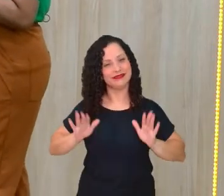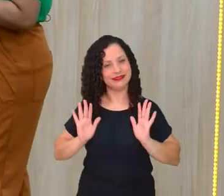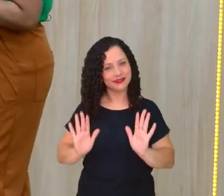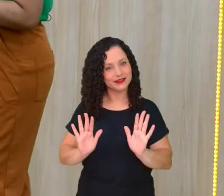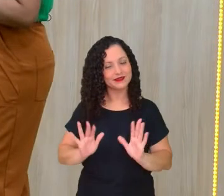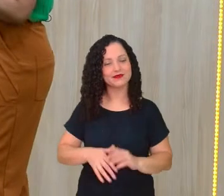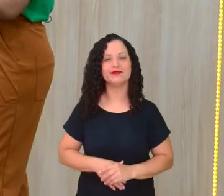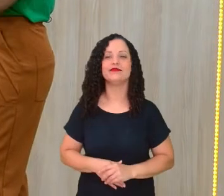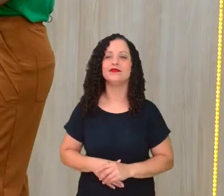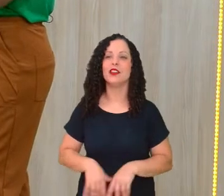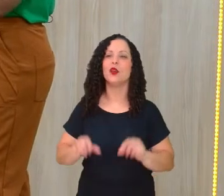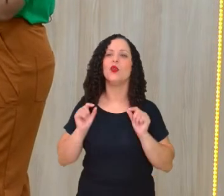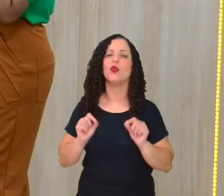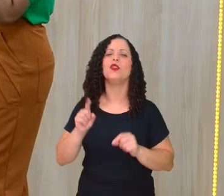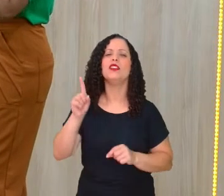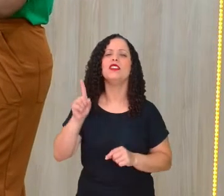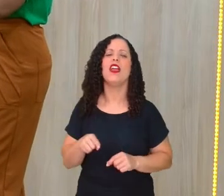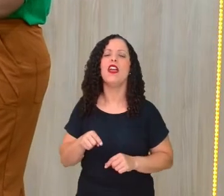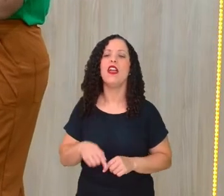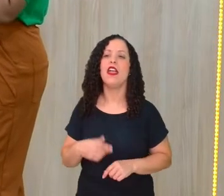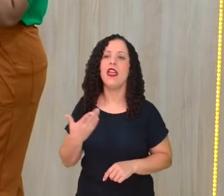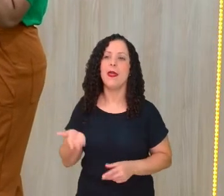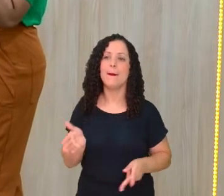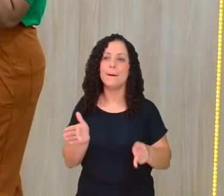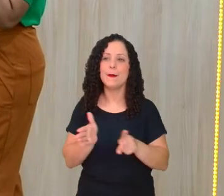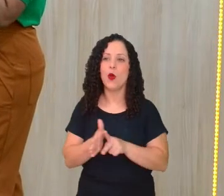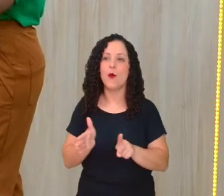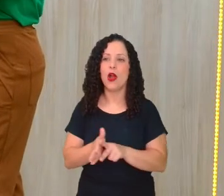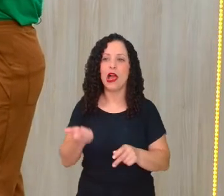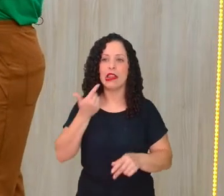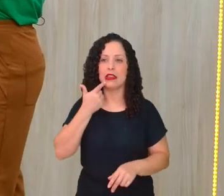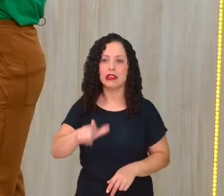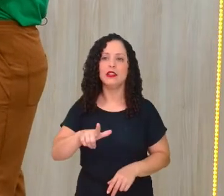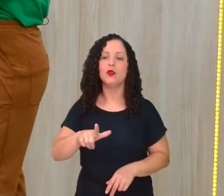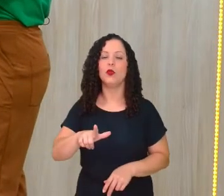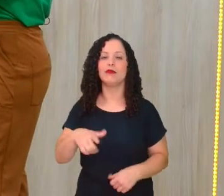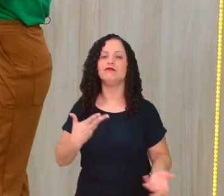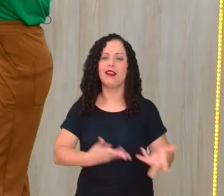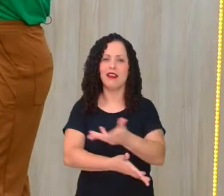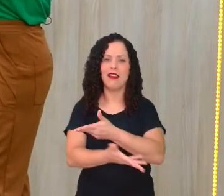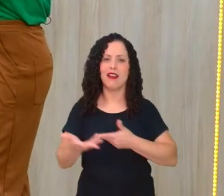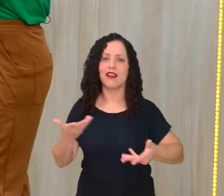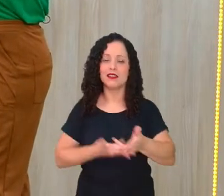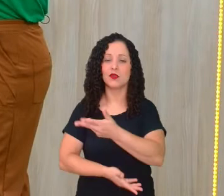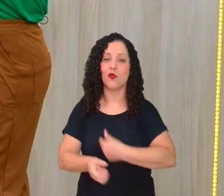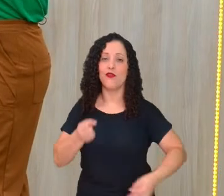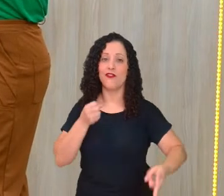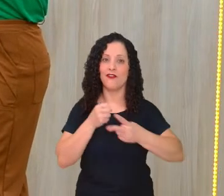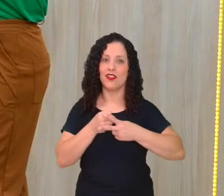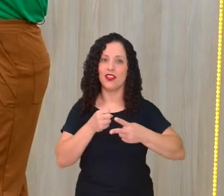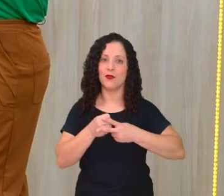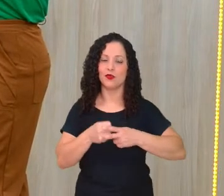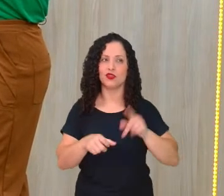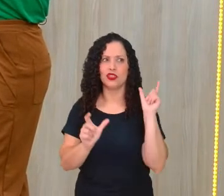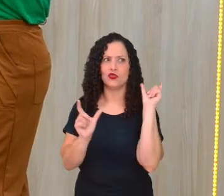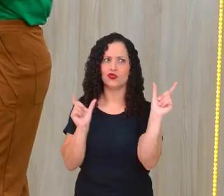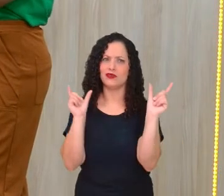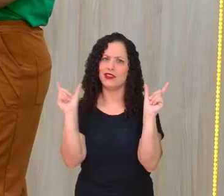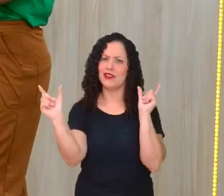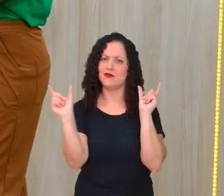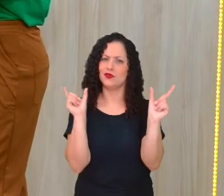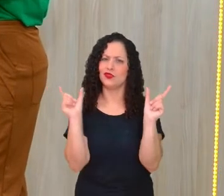regência verbal é a parte da língua que se ocupa da relação entre os verbos e os termos que seguem a eles